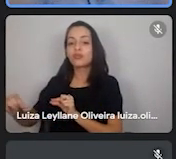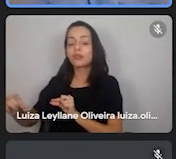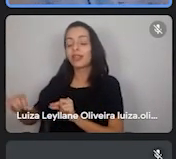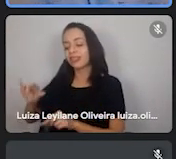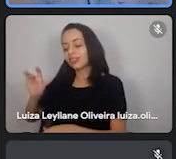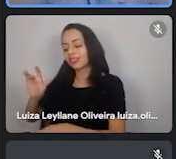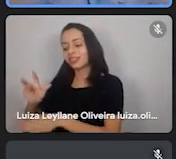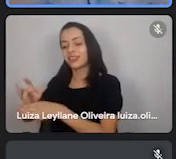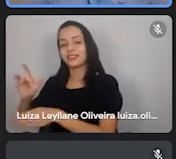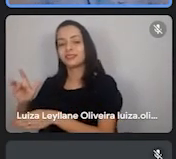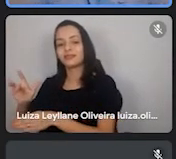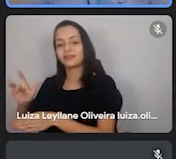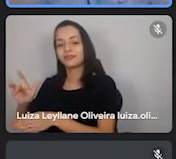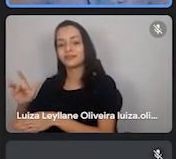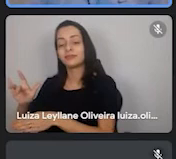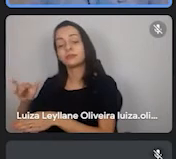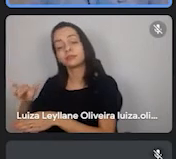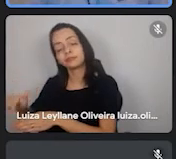ligado.